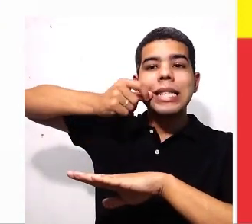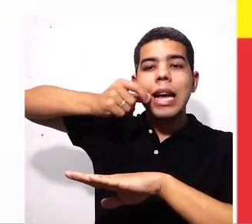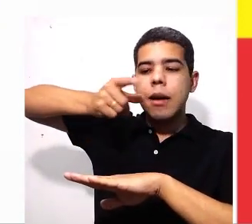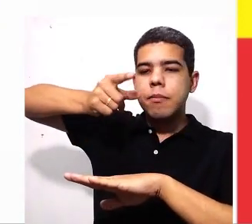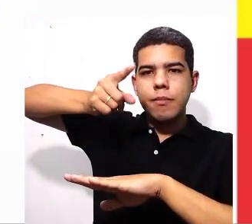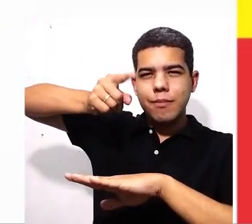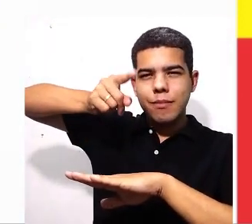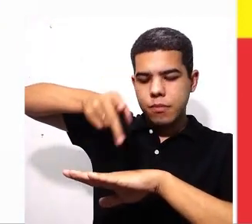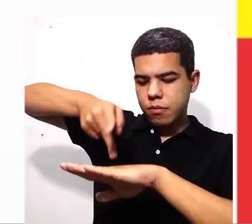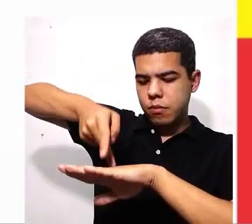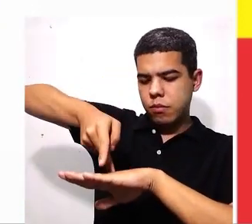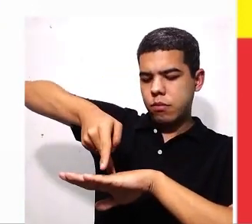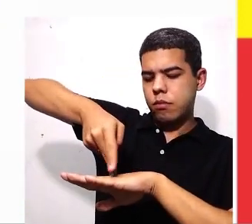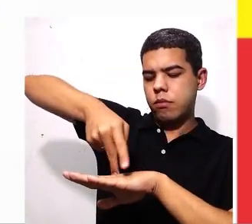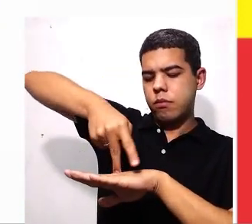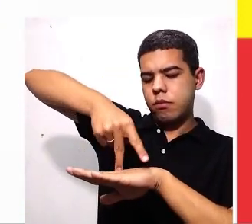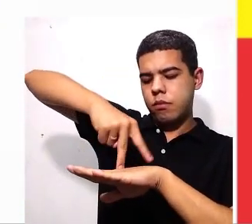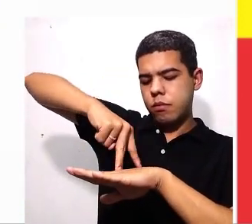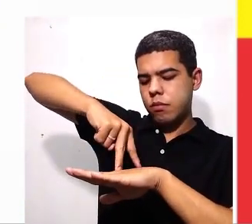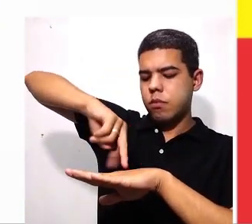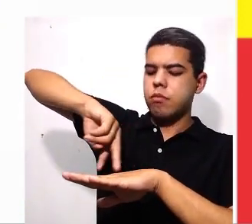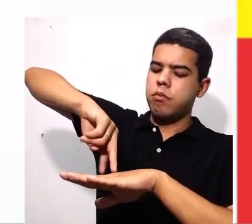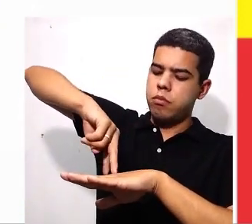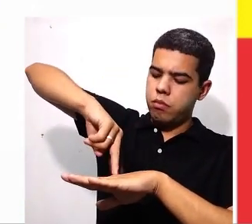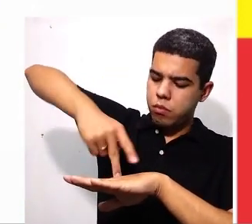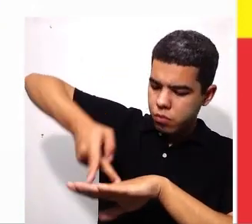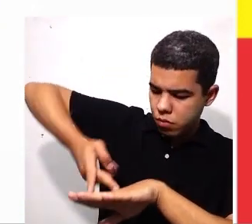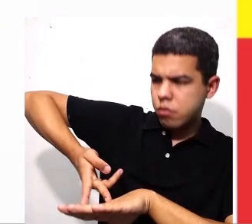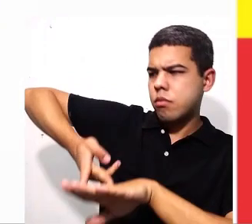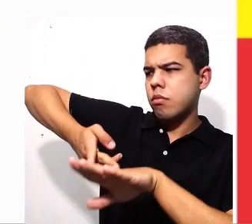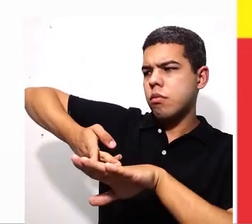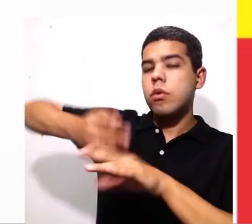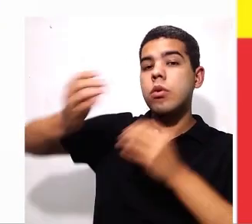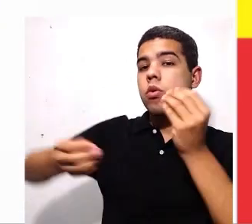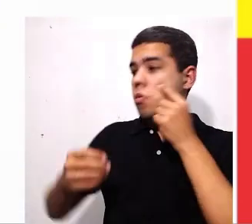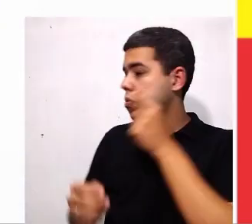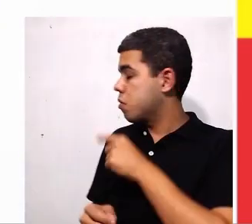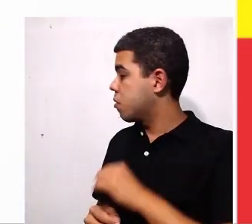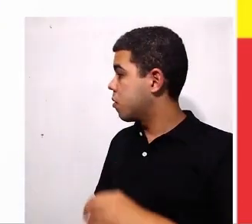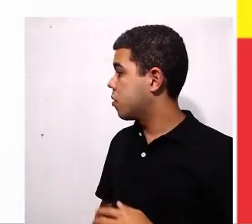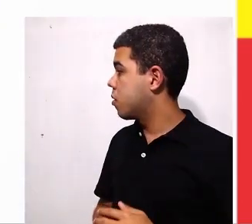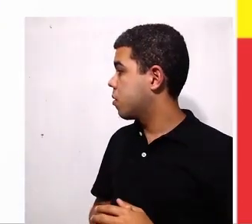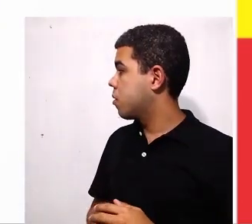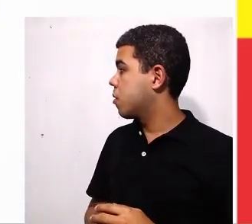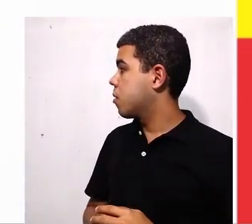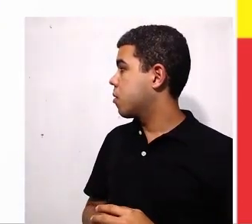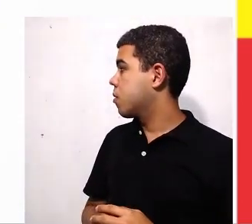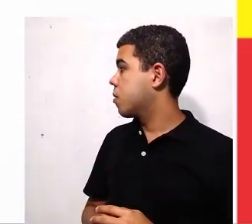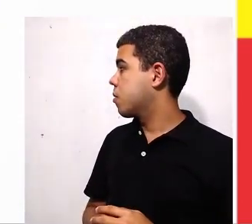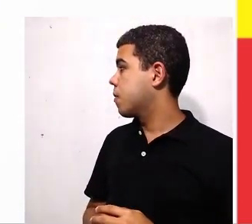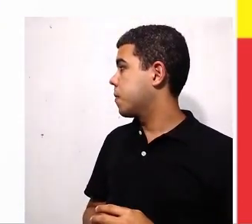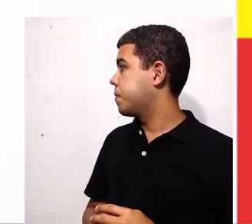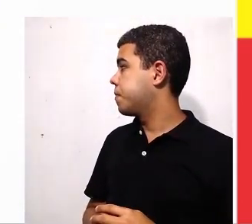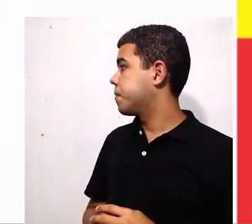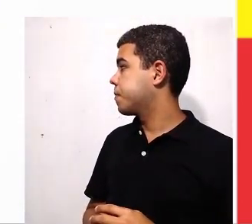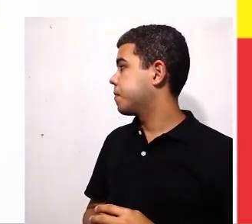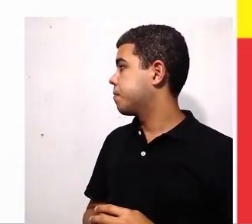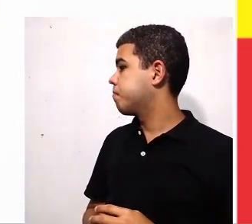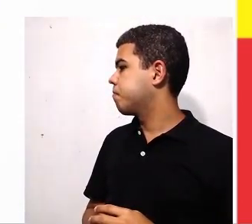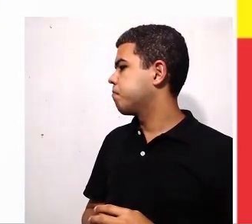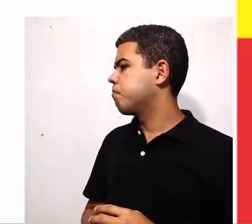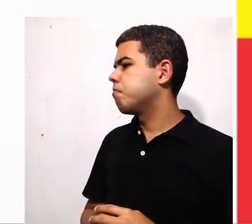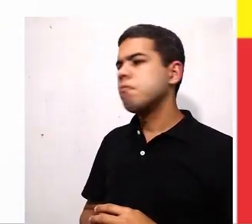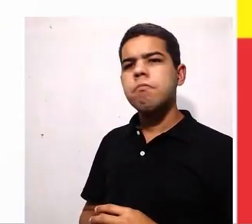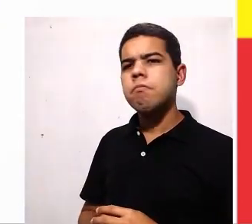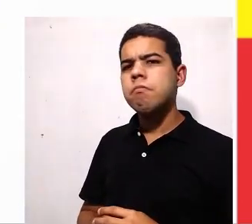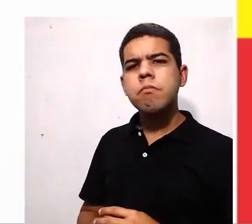vocês, não há o ponto em comum. Então, por quê? Veja aí agora, ó. 3,